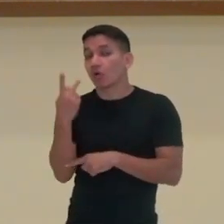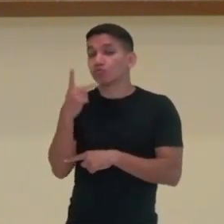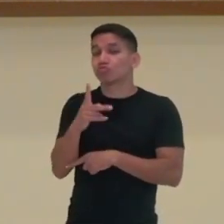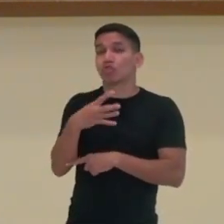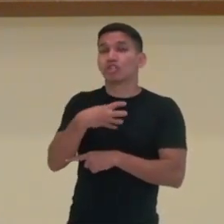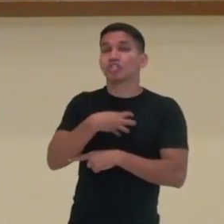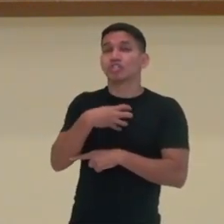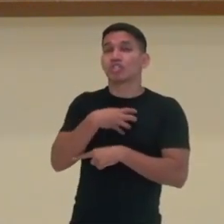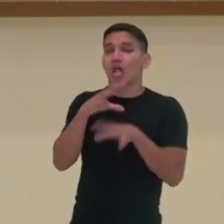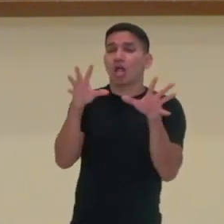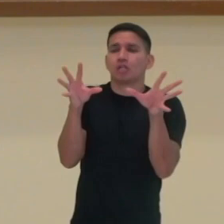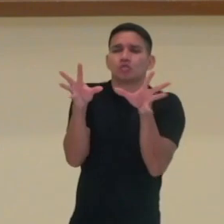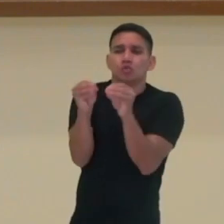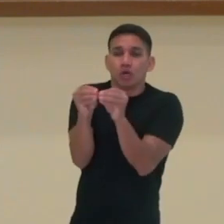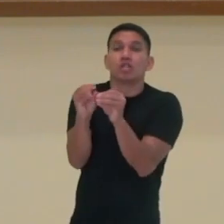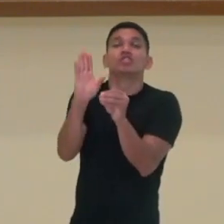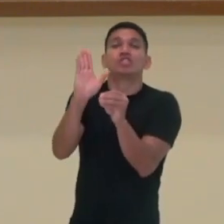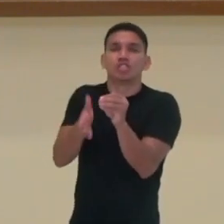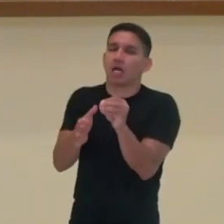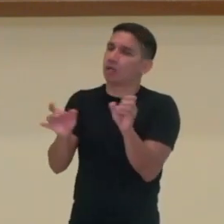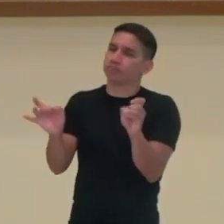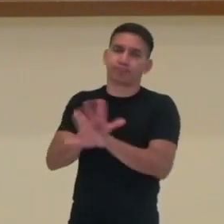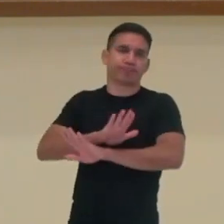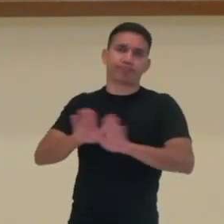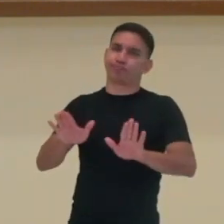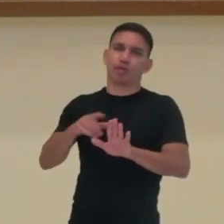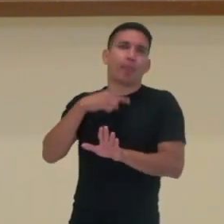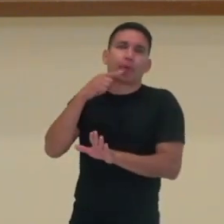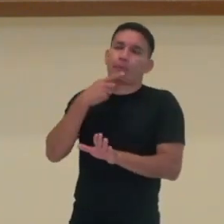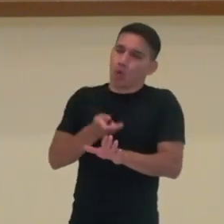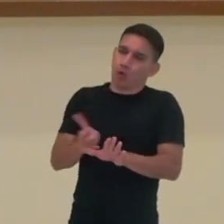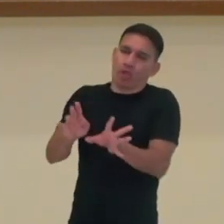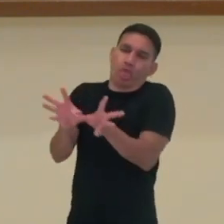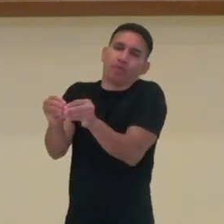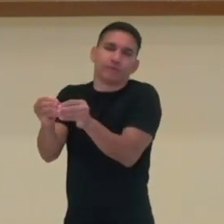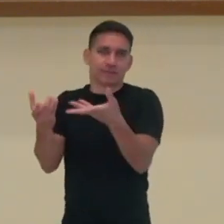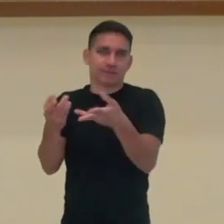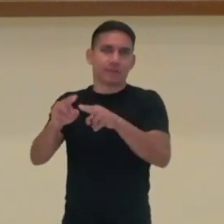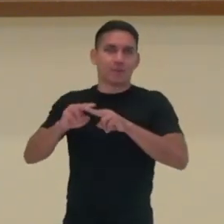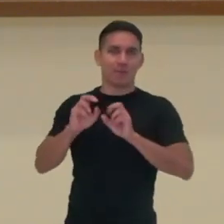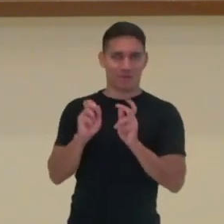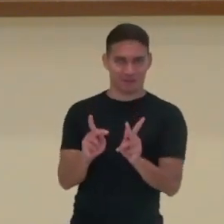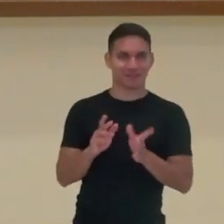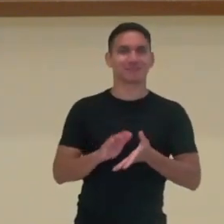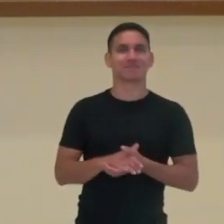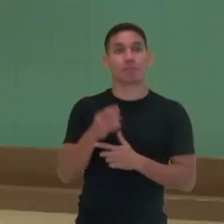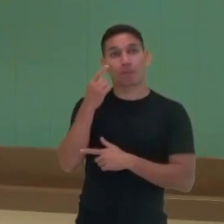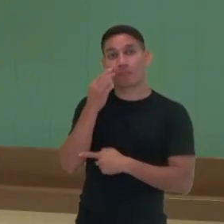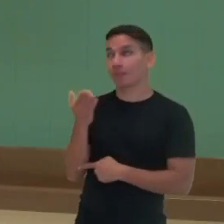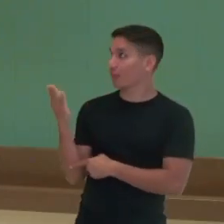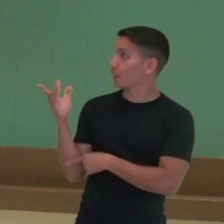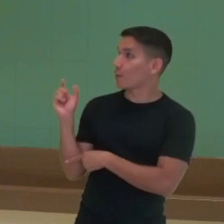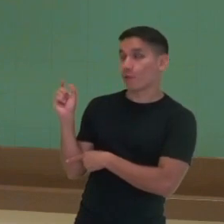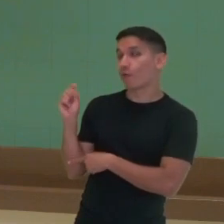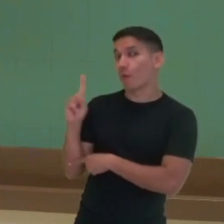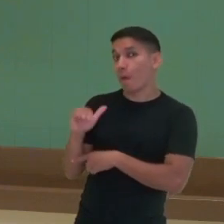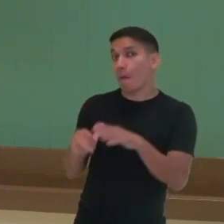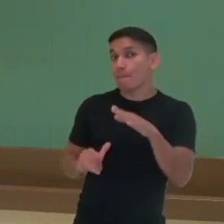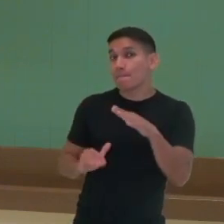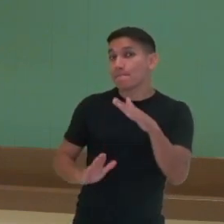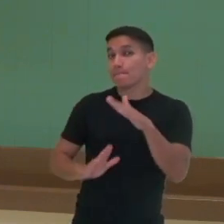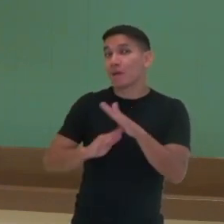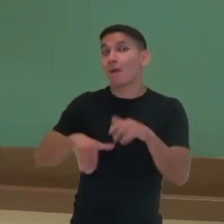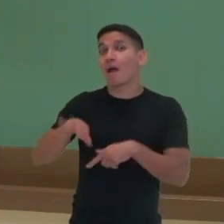irredutível, aquela forma que não tem como mais simplificar, ok? Então, vamos lá. O maior